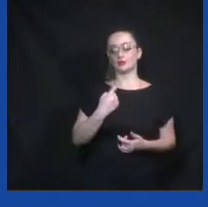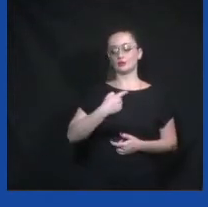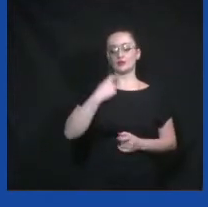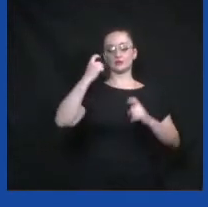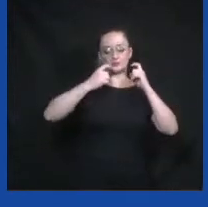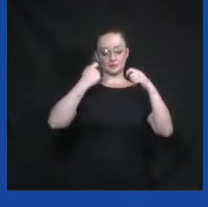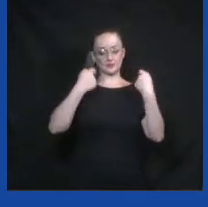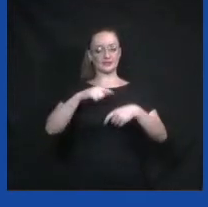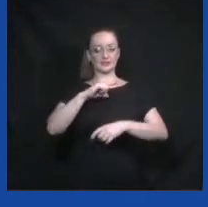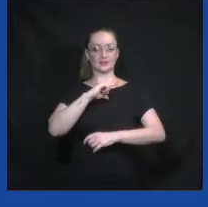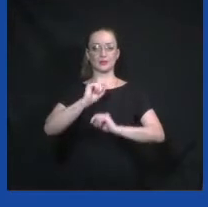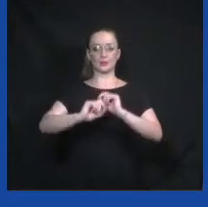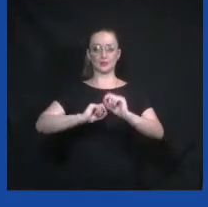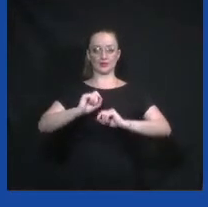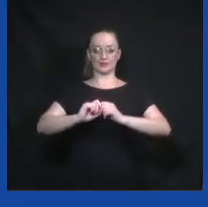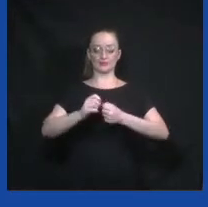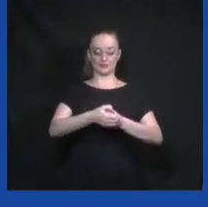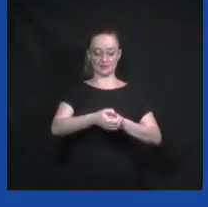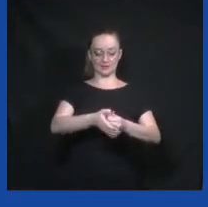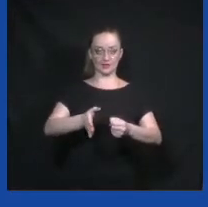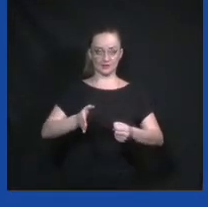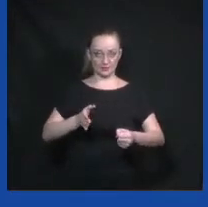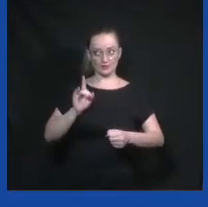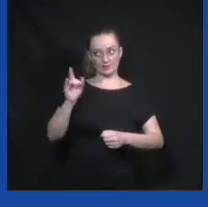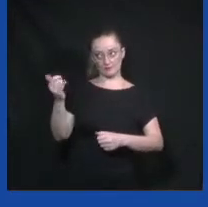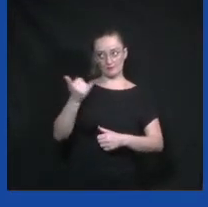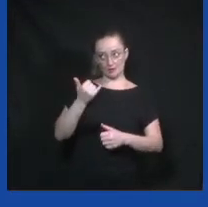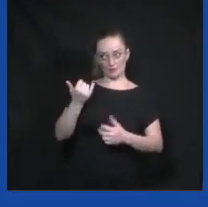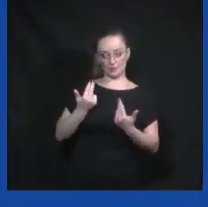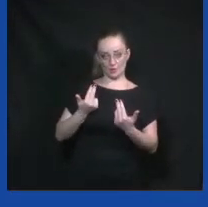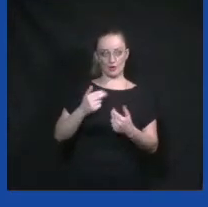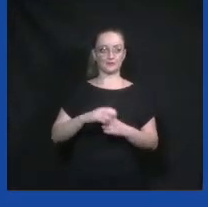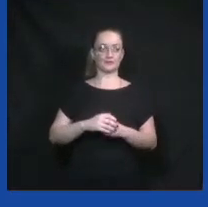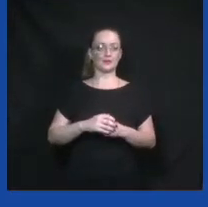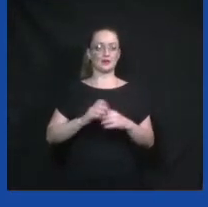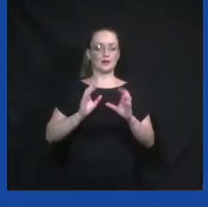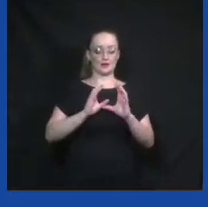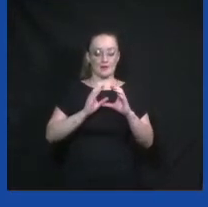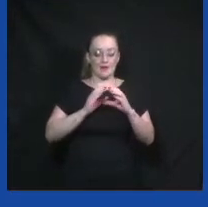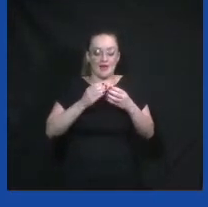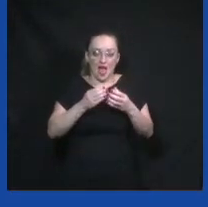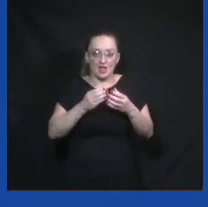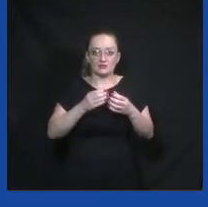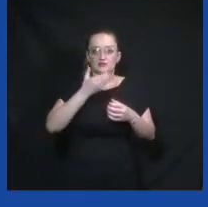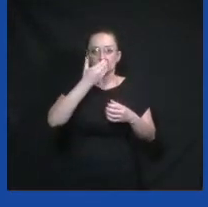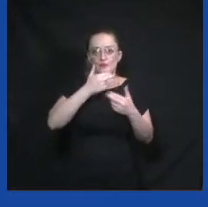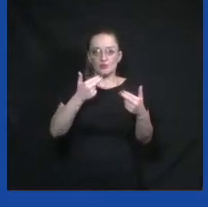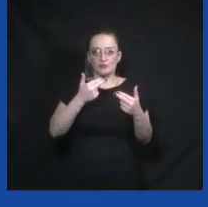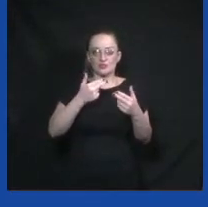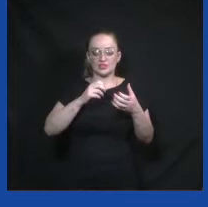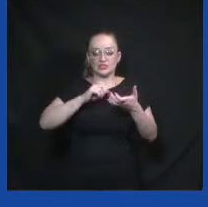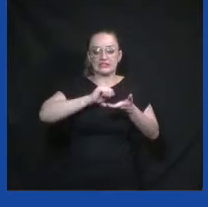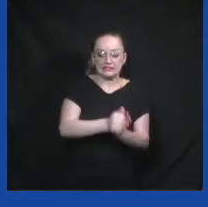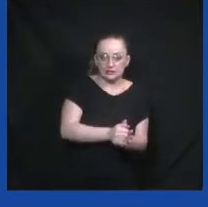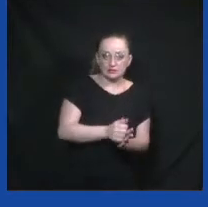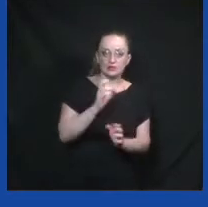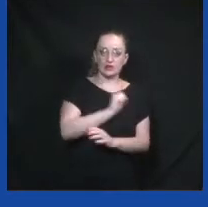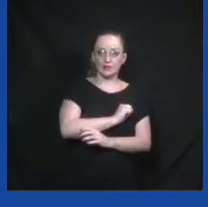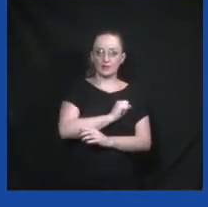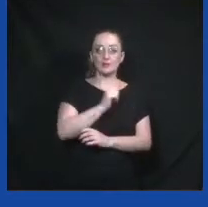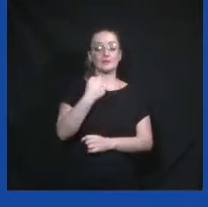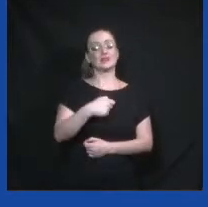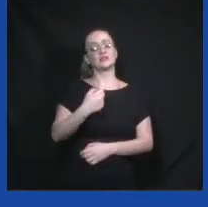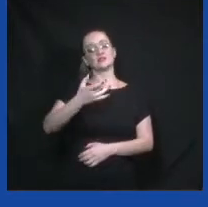porque a democracia, como bem disse o Diego, para não ser essa casca de noz que a gente quebra na mão, ela precisa de